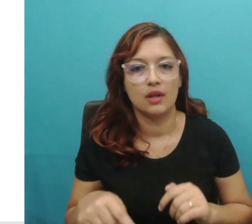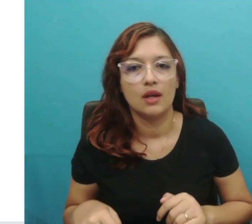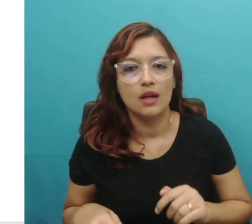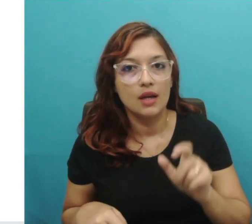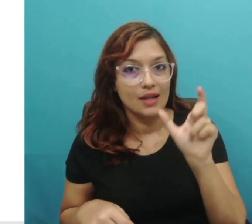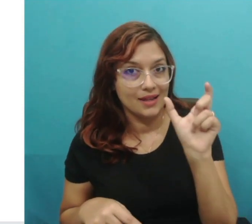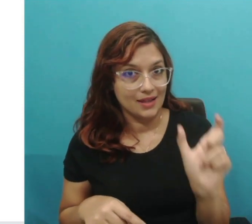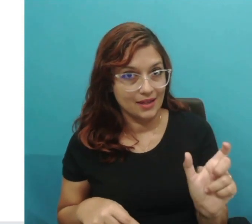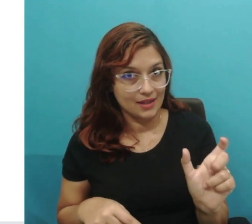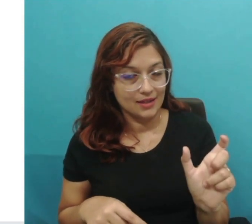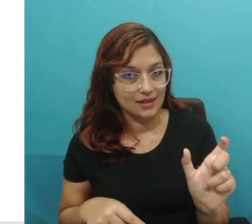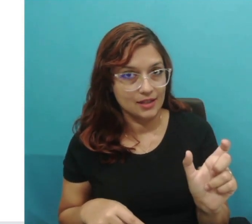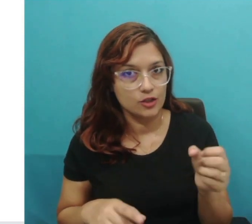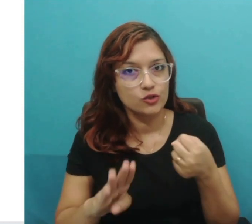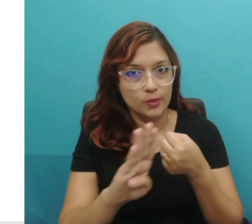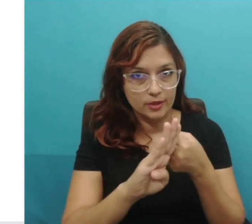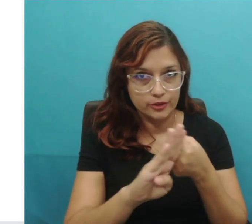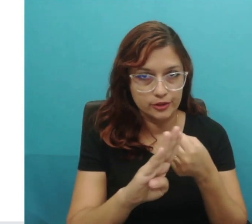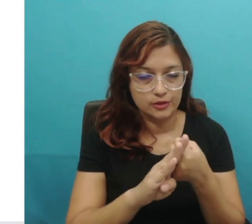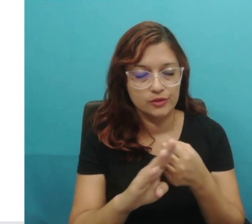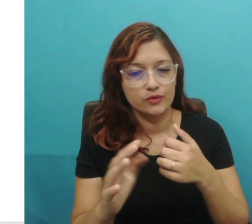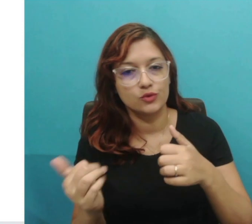O pronome possessivo,